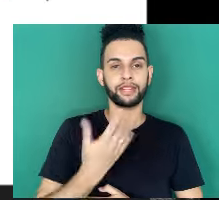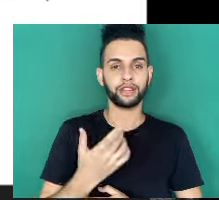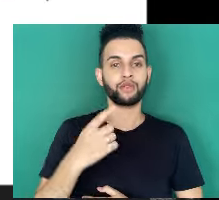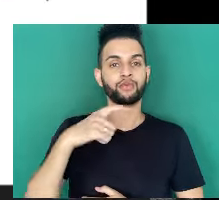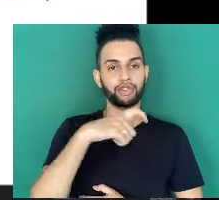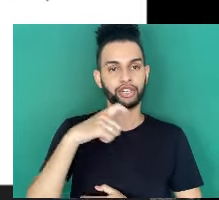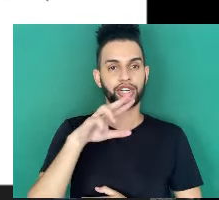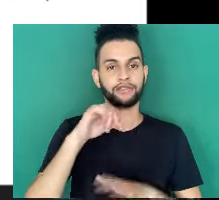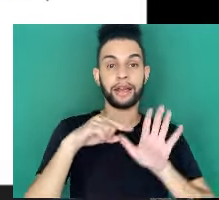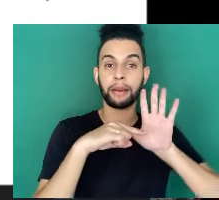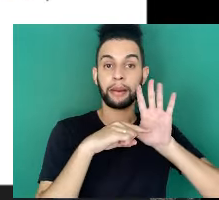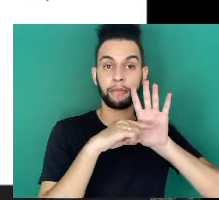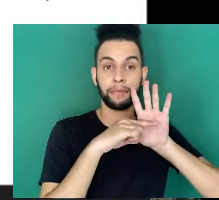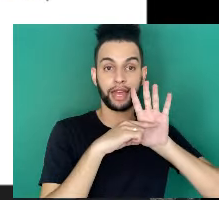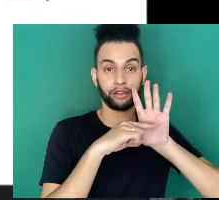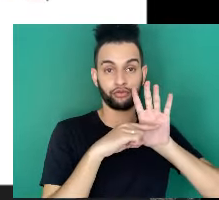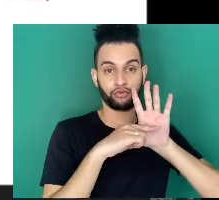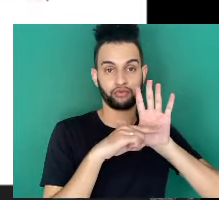x vai diminuindo